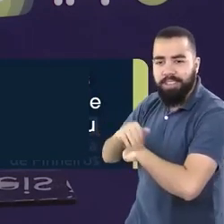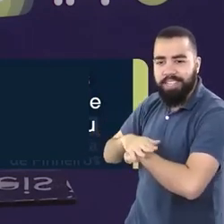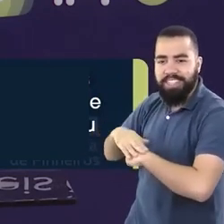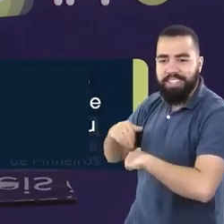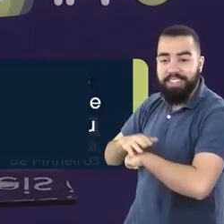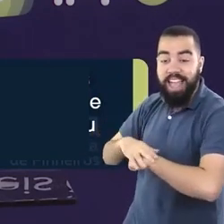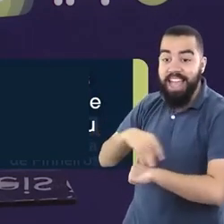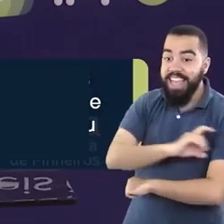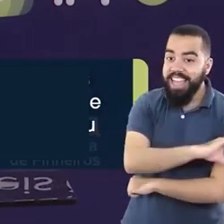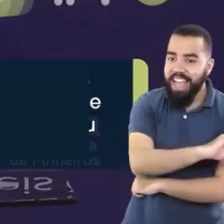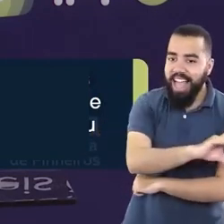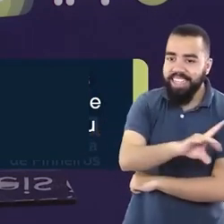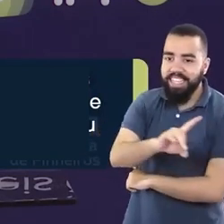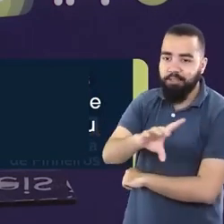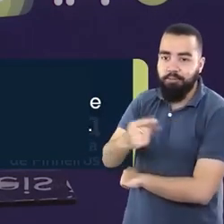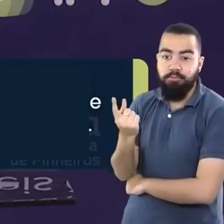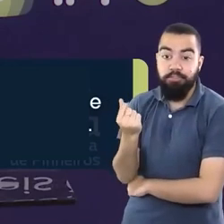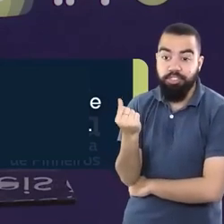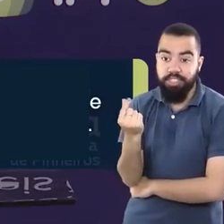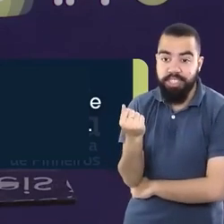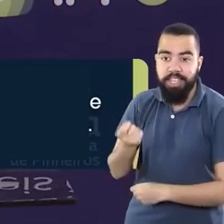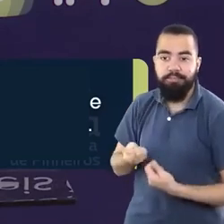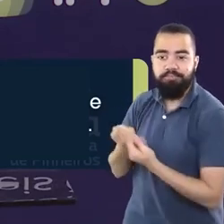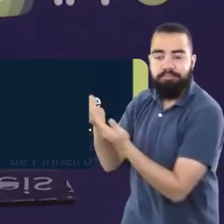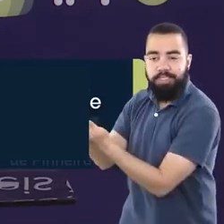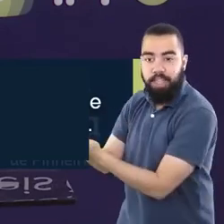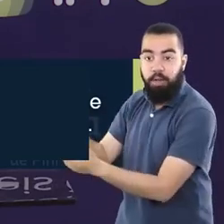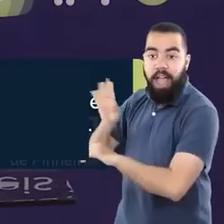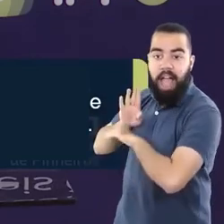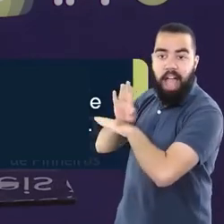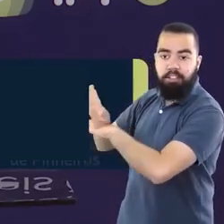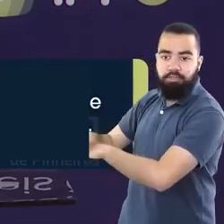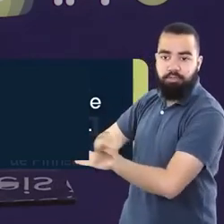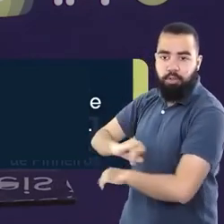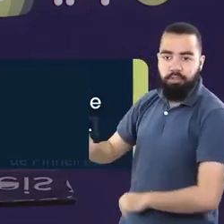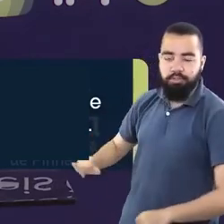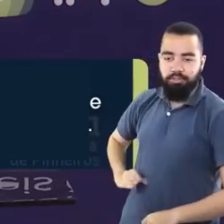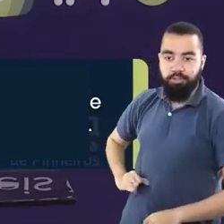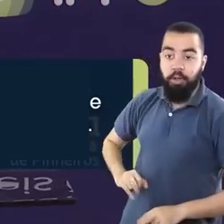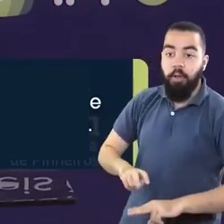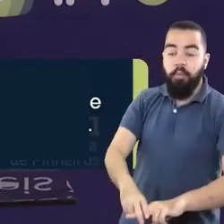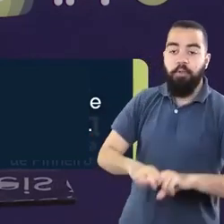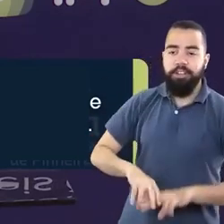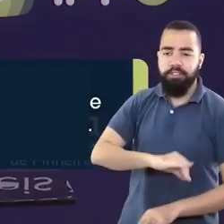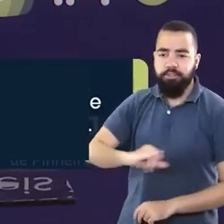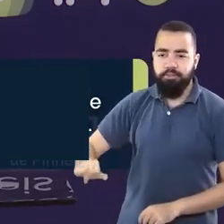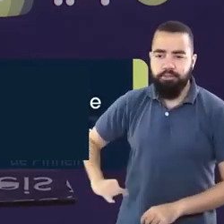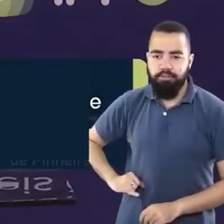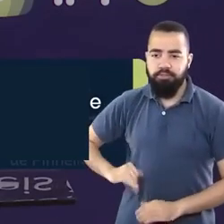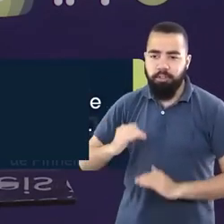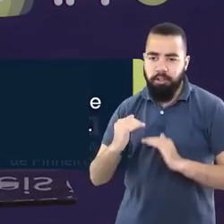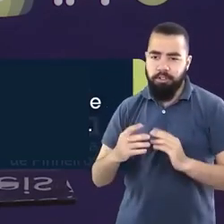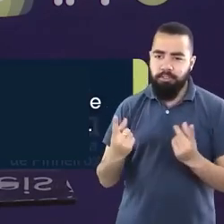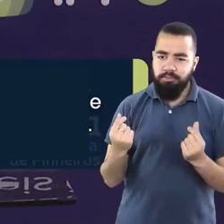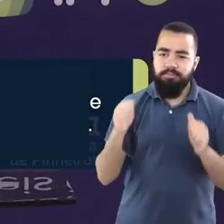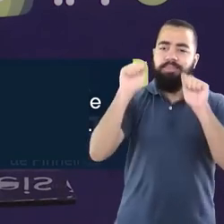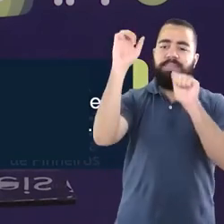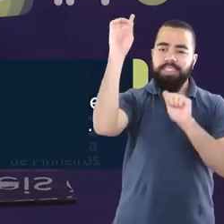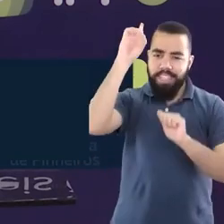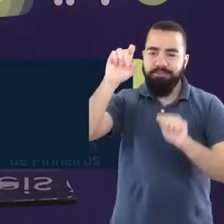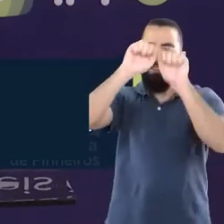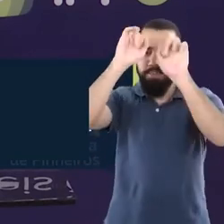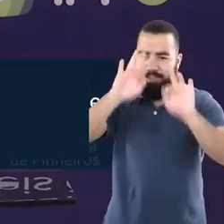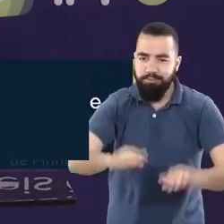deu dinheiro e um anel de ouro. Assim abençoou o Senhor o último estado de Jó, mais do que o primeiro, porque veio a